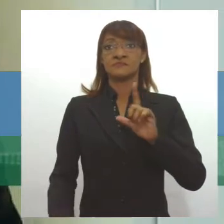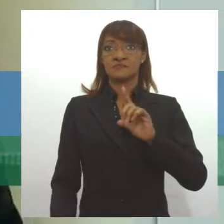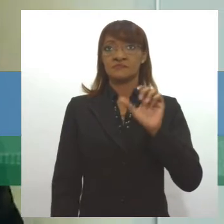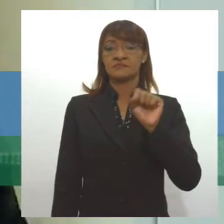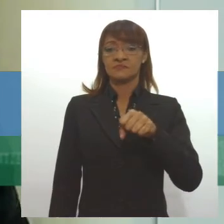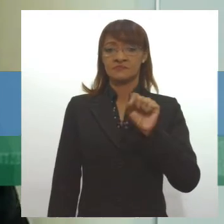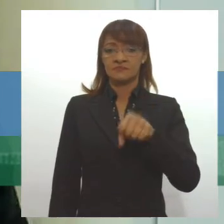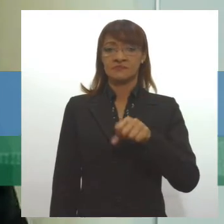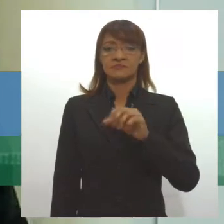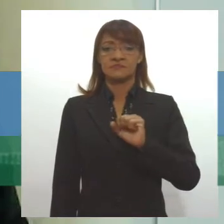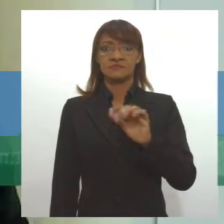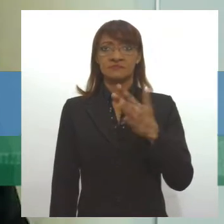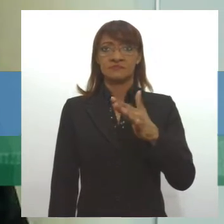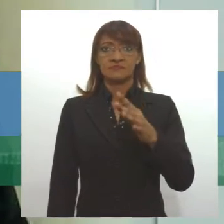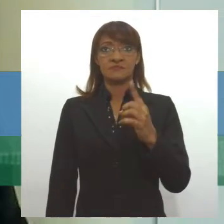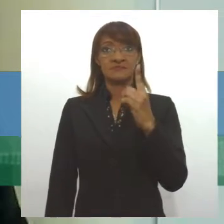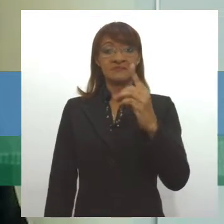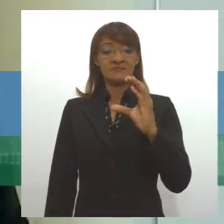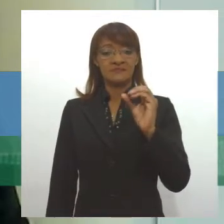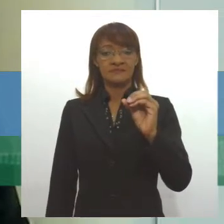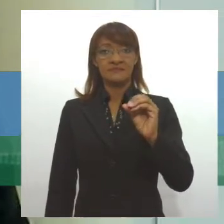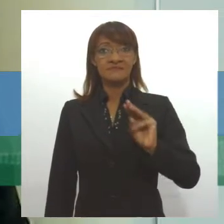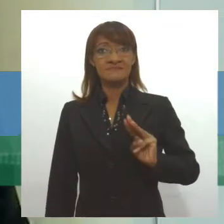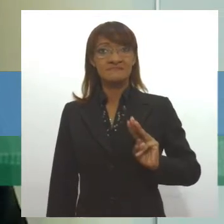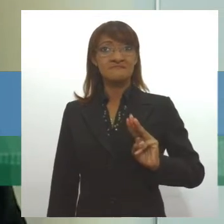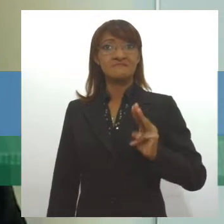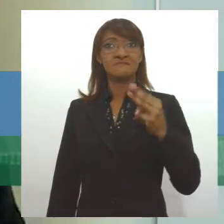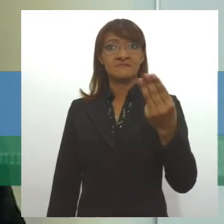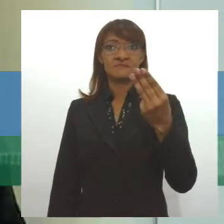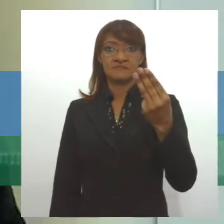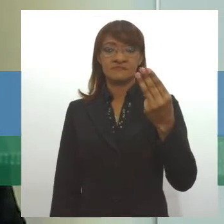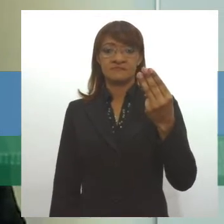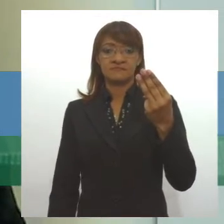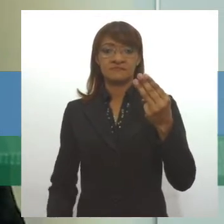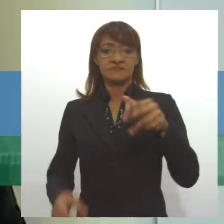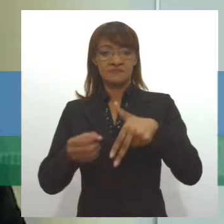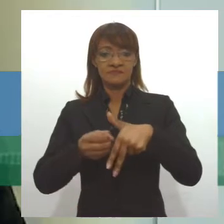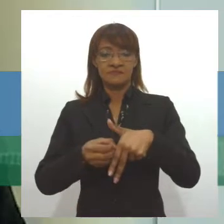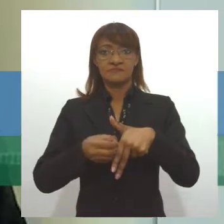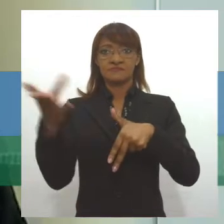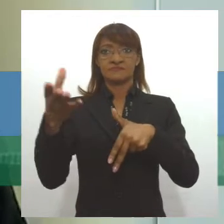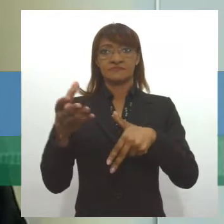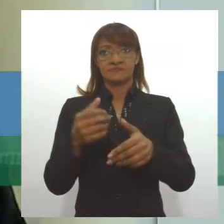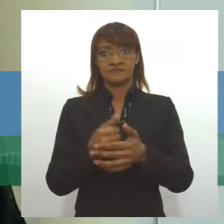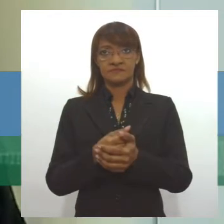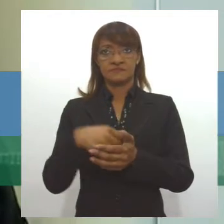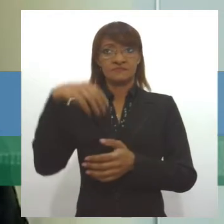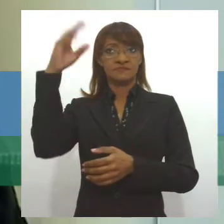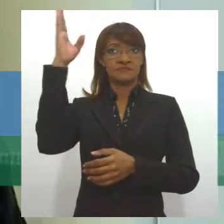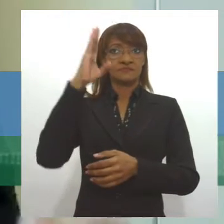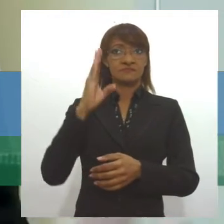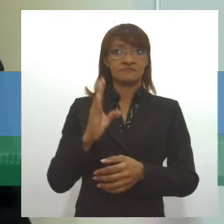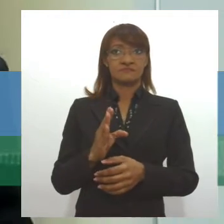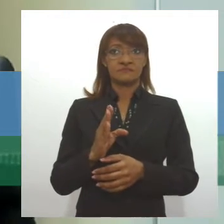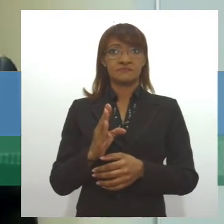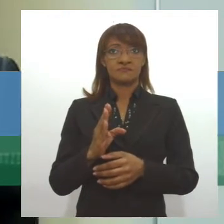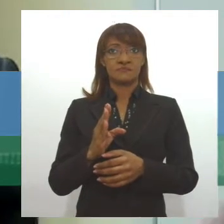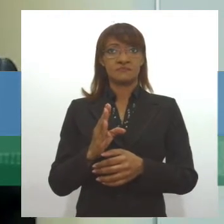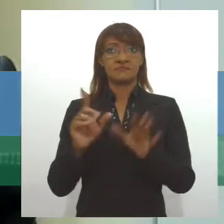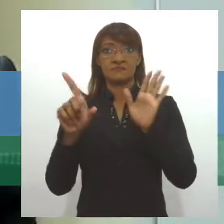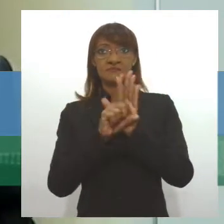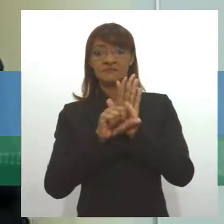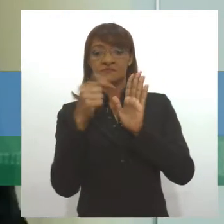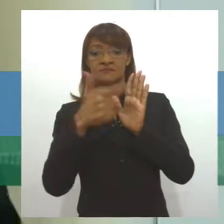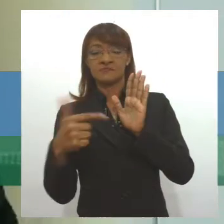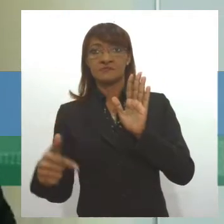por volta de 10 bilhões de reais gastos com penduricalhos no Brasil, fora da lei, fora daquilo